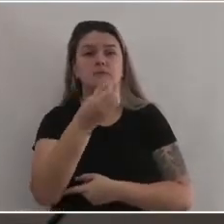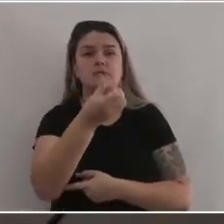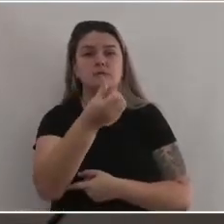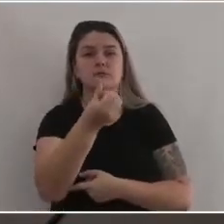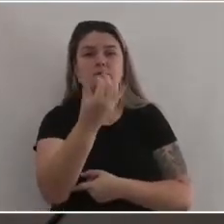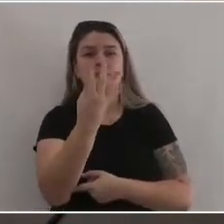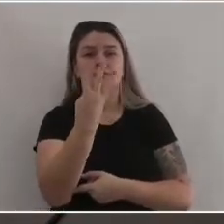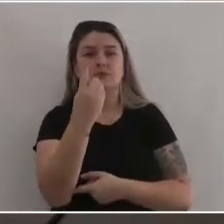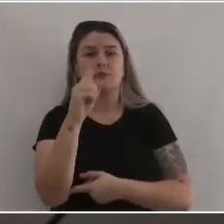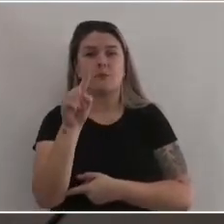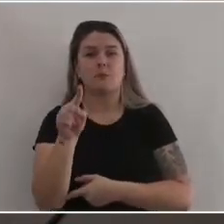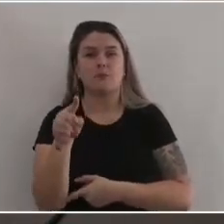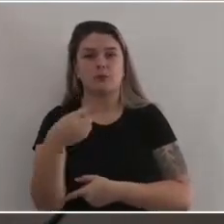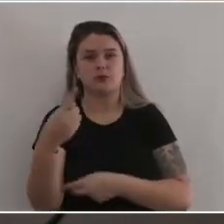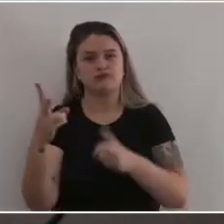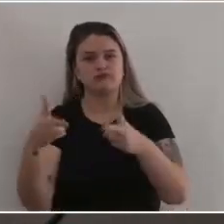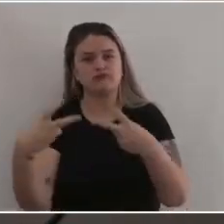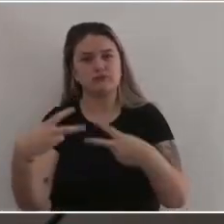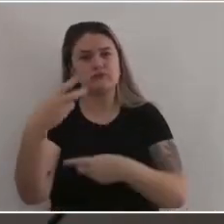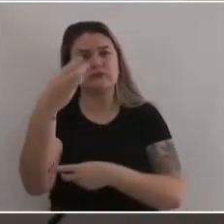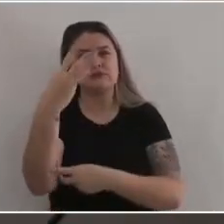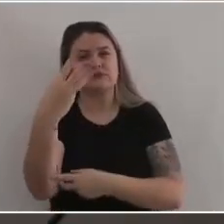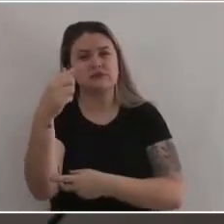40.641.000, arrecadado